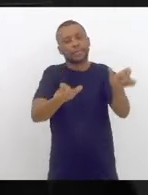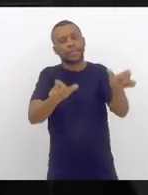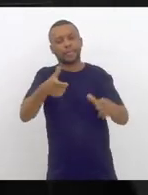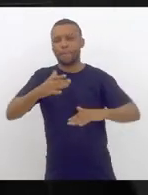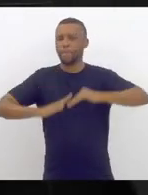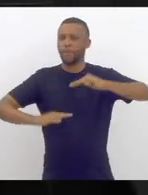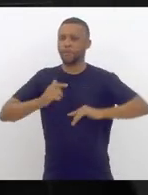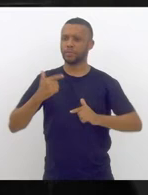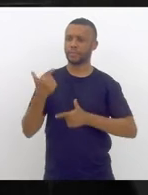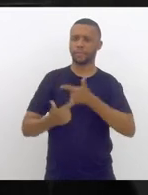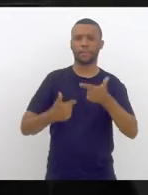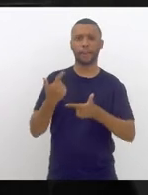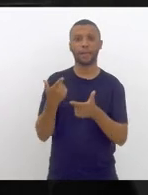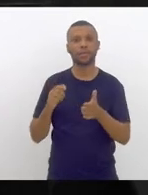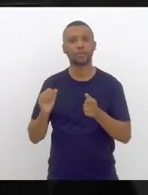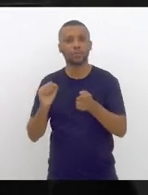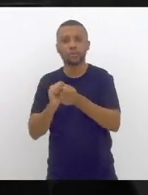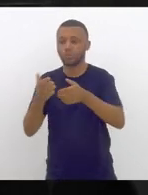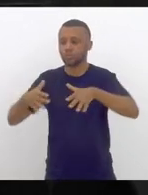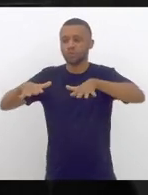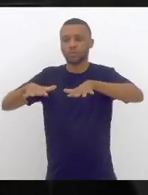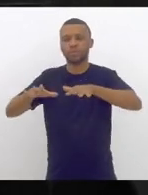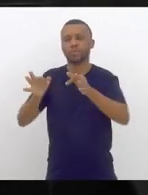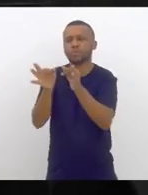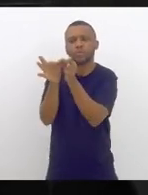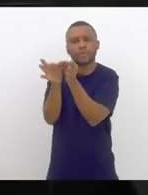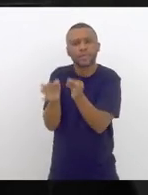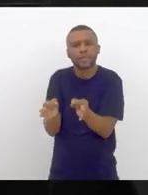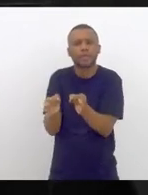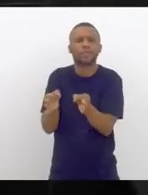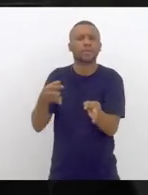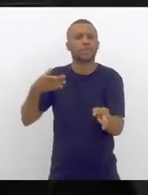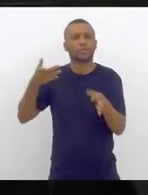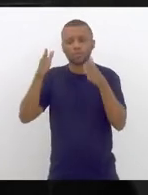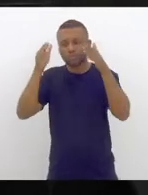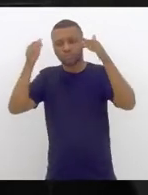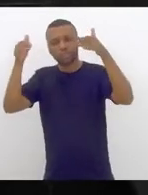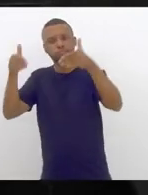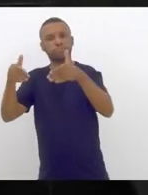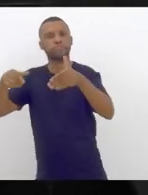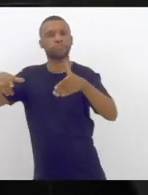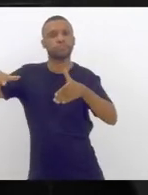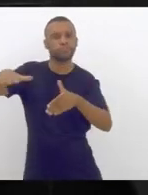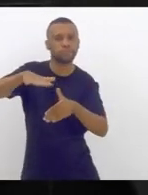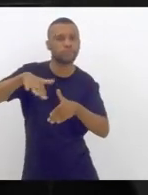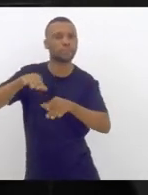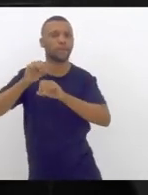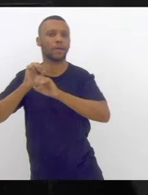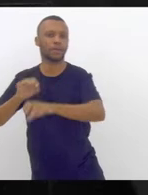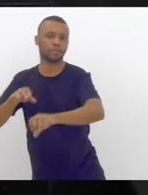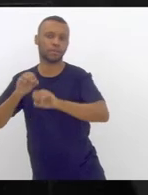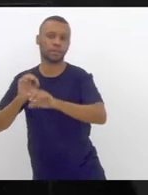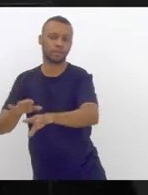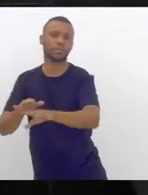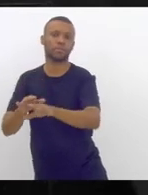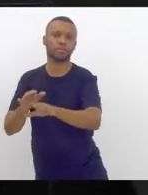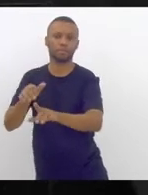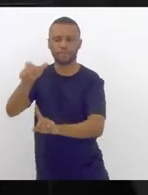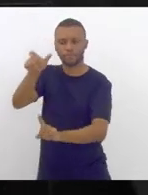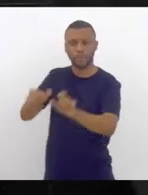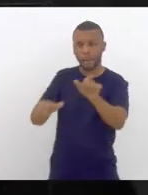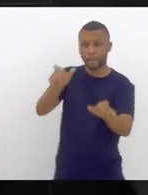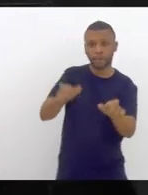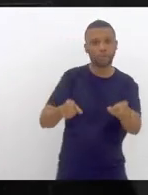mulheres que trabalham com a inclusão com a especificidade da abordagem Educacional para pessoas